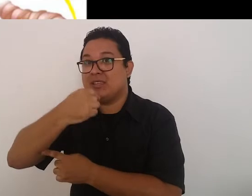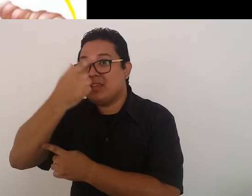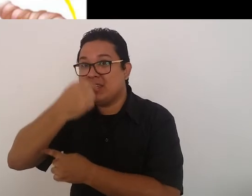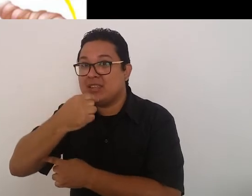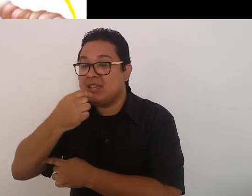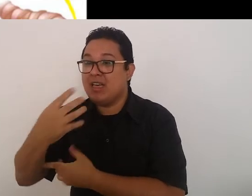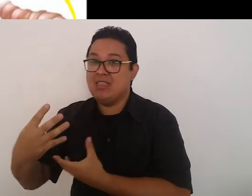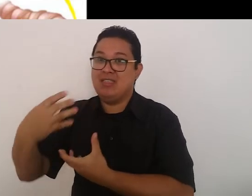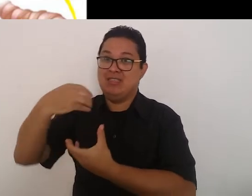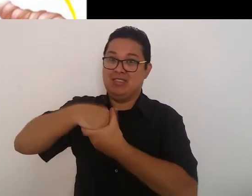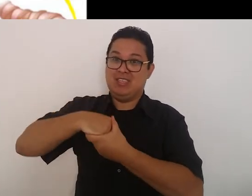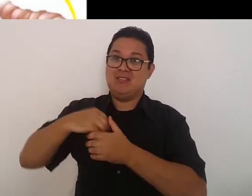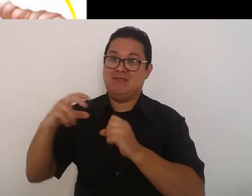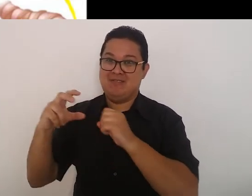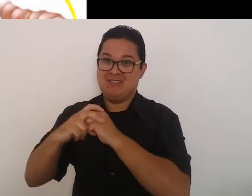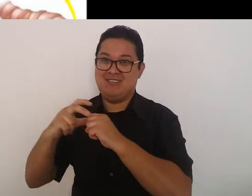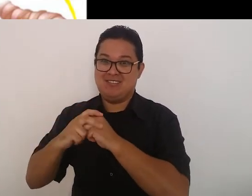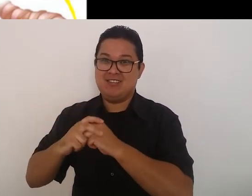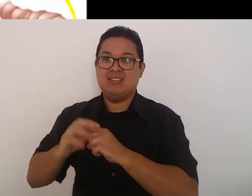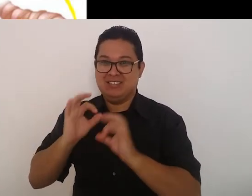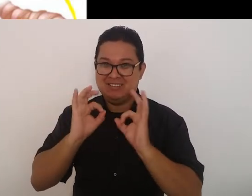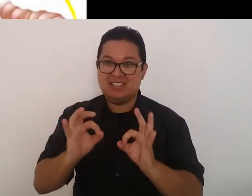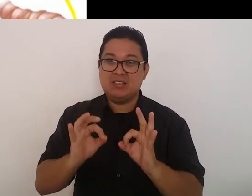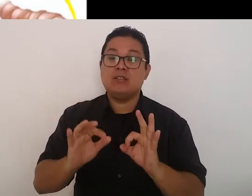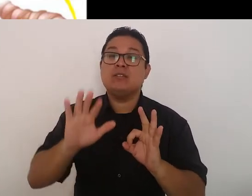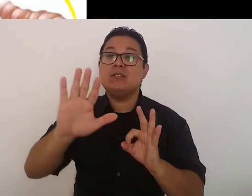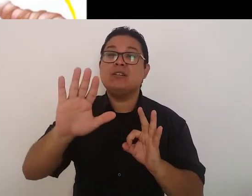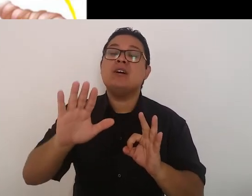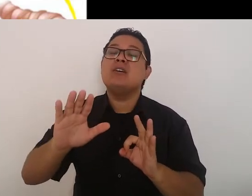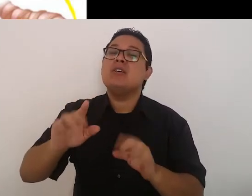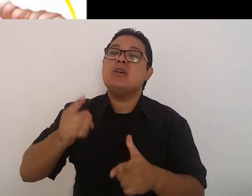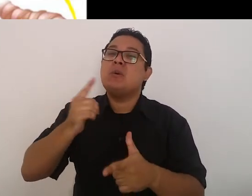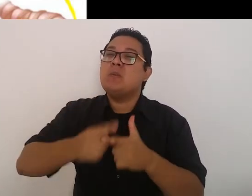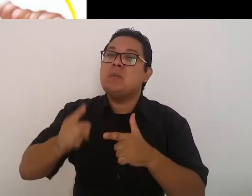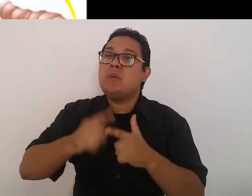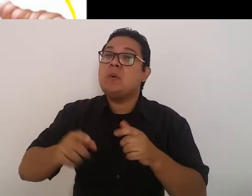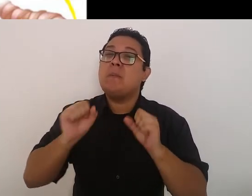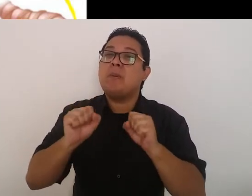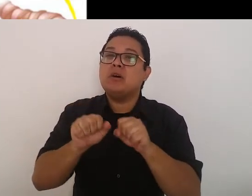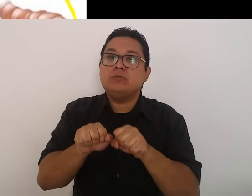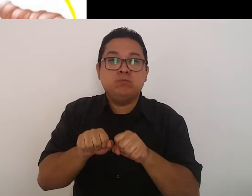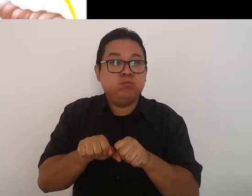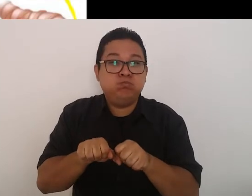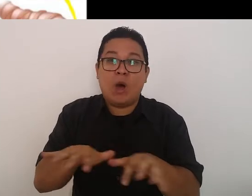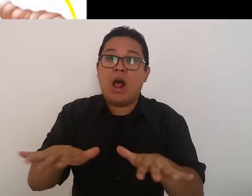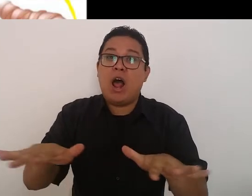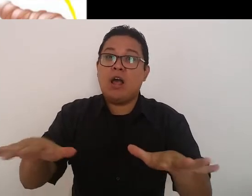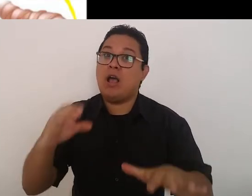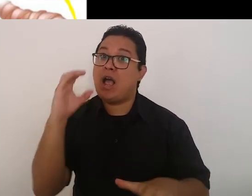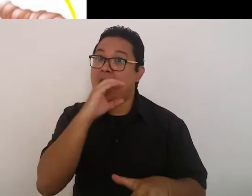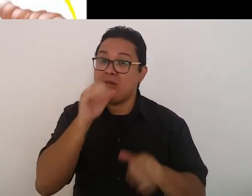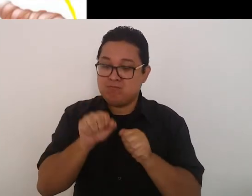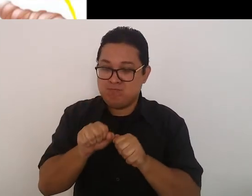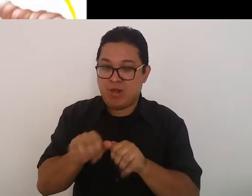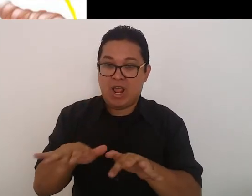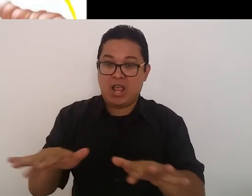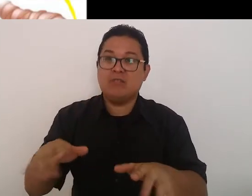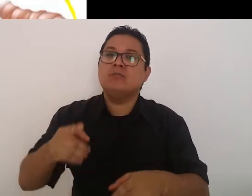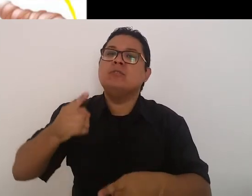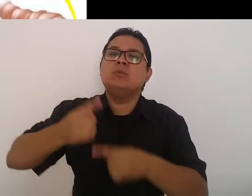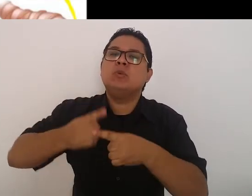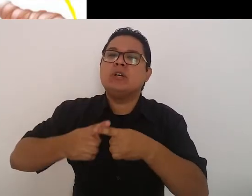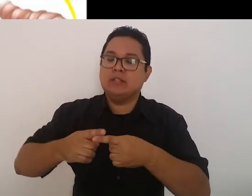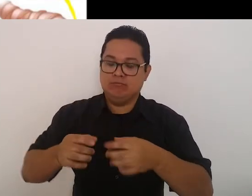todo, ele também leva a você expelir cópias de vírus aos milhares, tá?